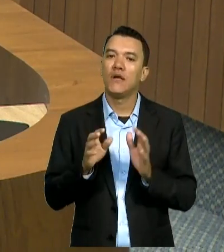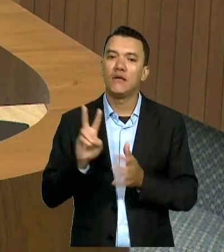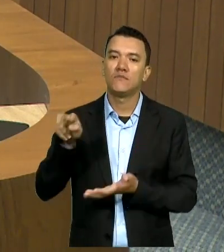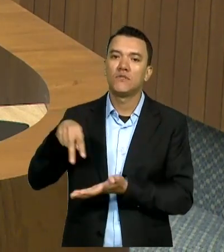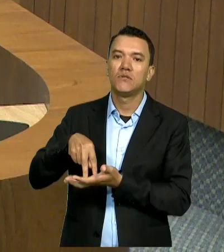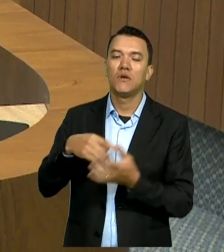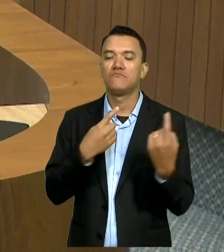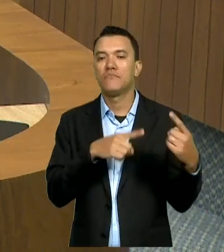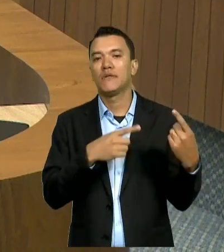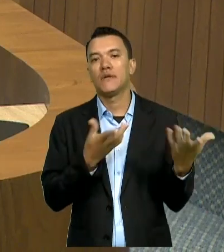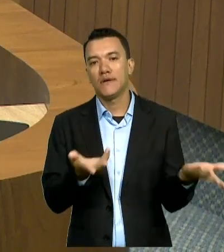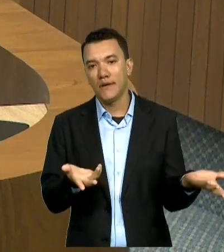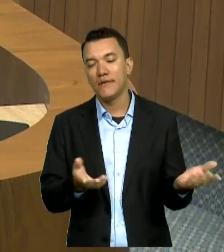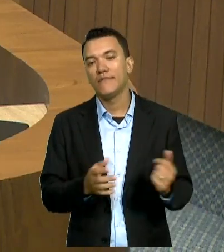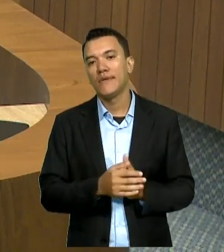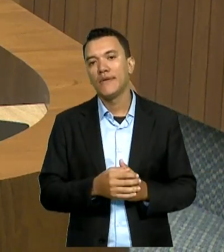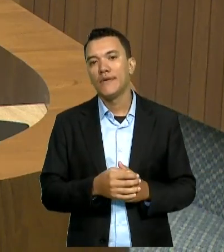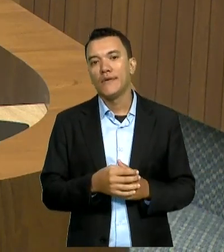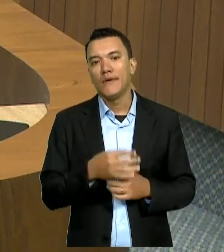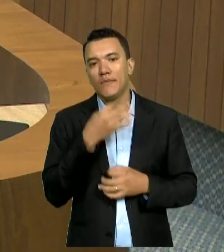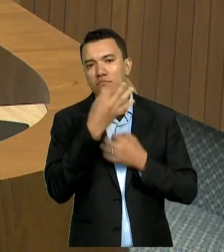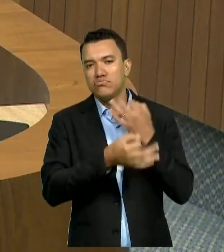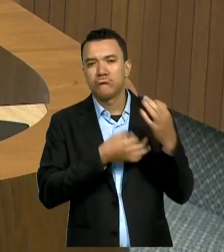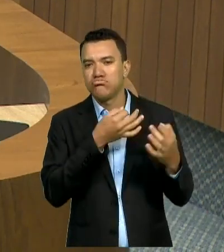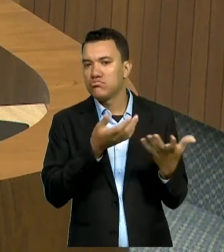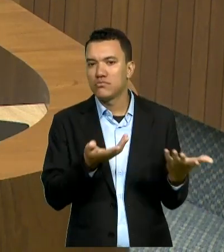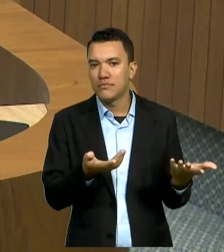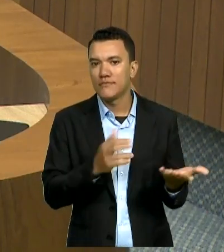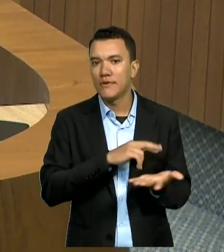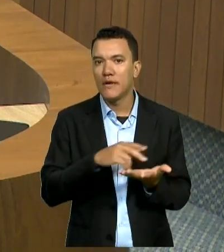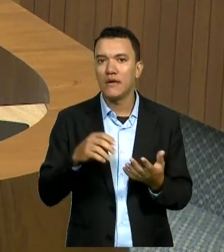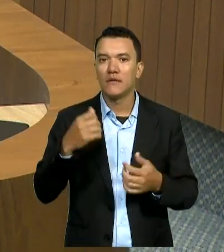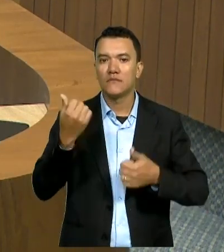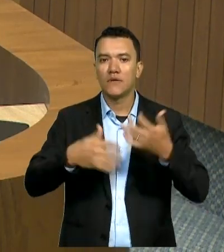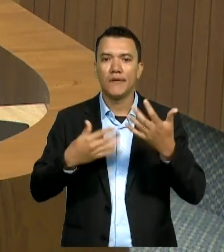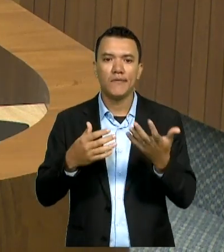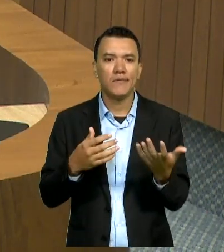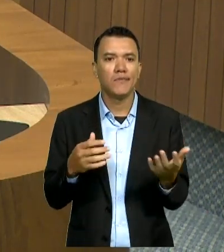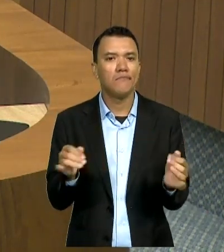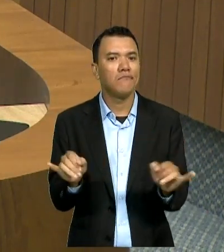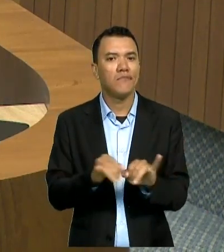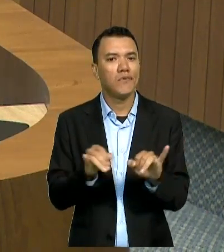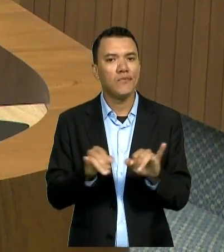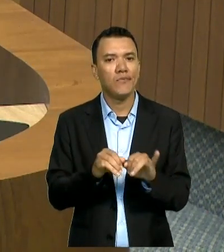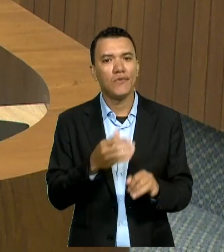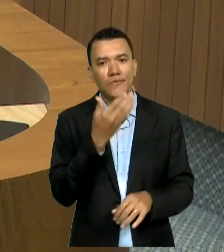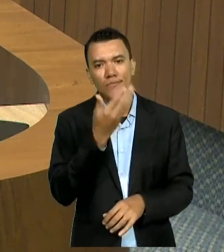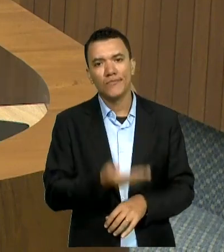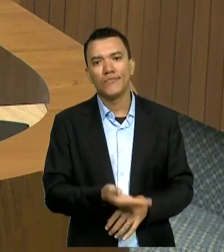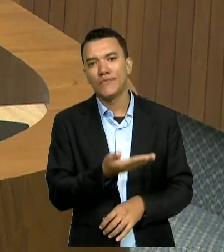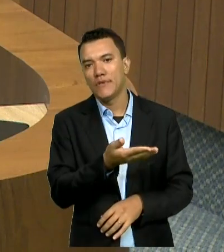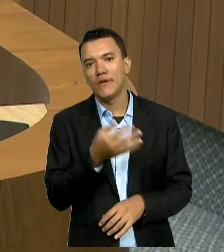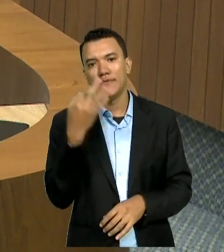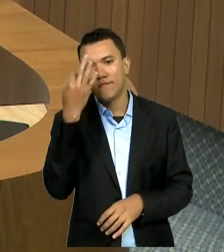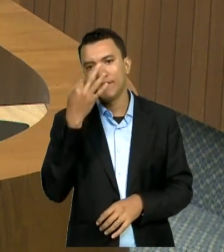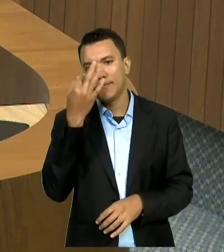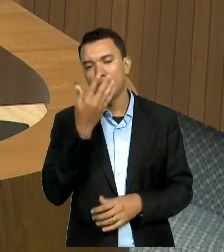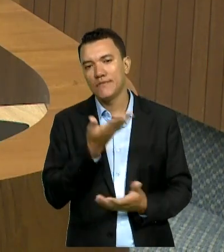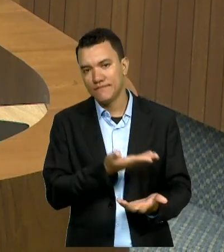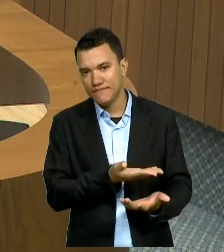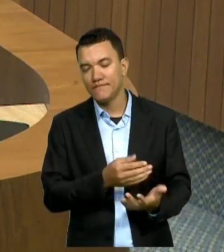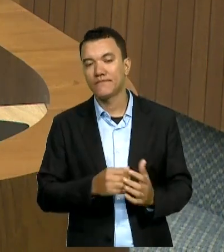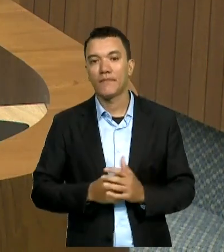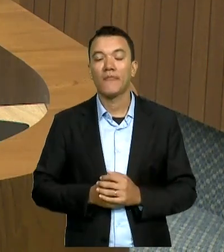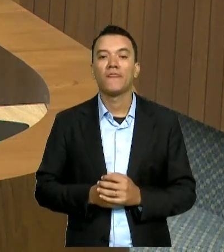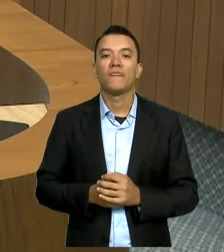hoje à tribuna, criticando e falando besteira a respeito da pessoa do Felipe Camarão. E falando